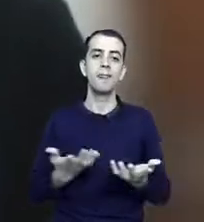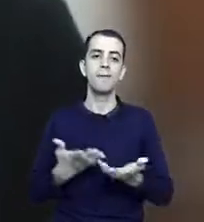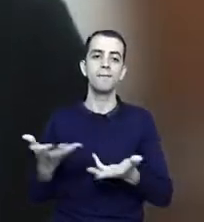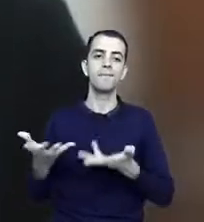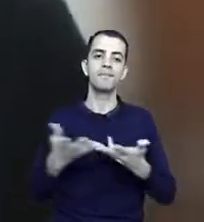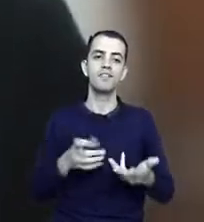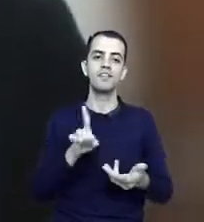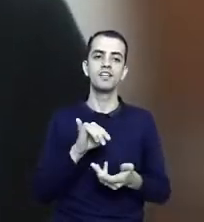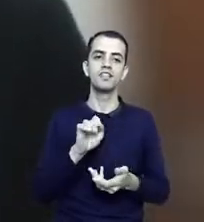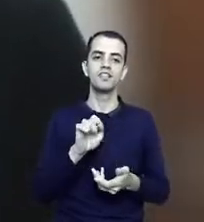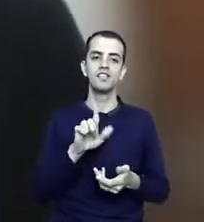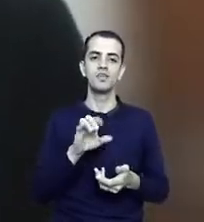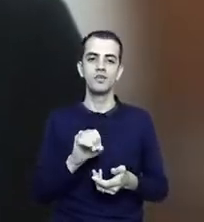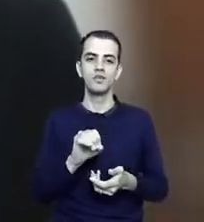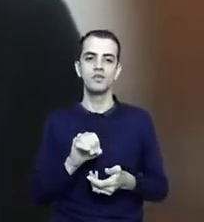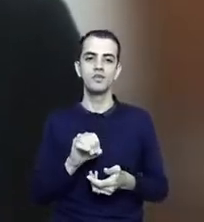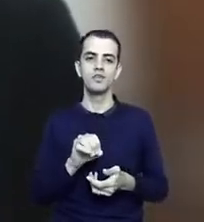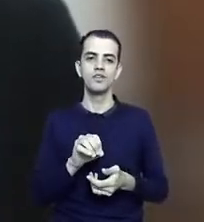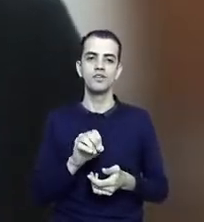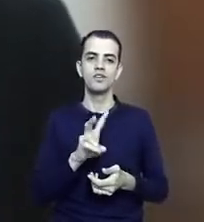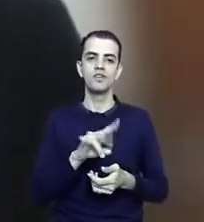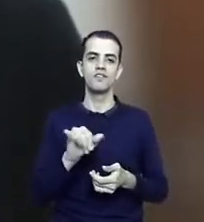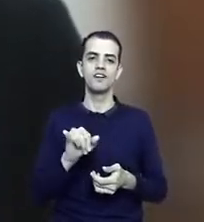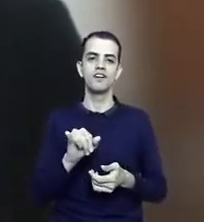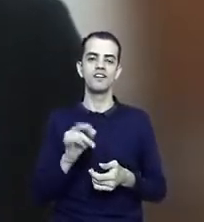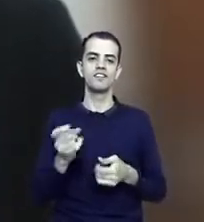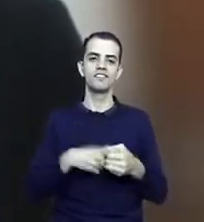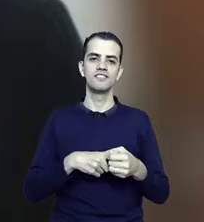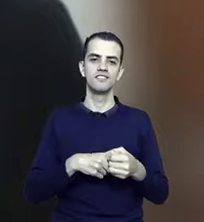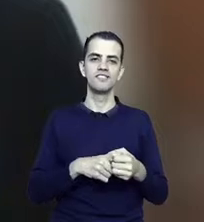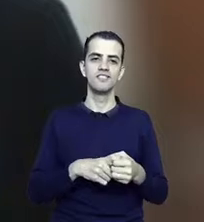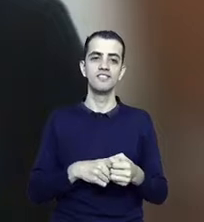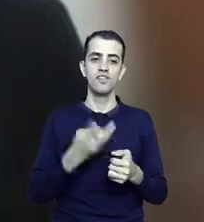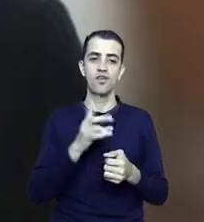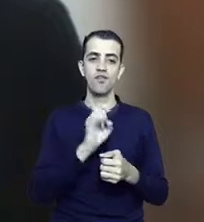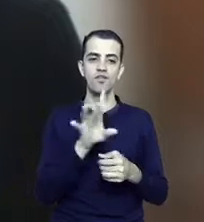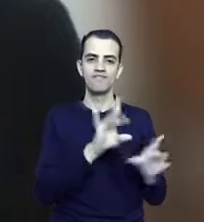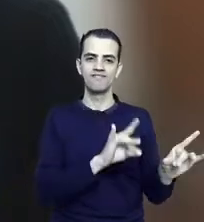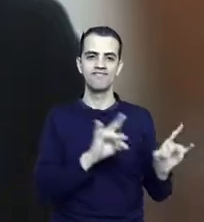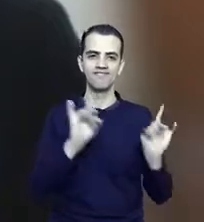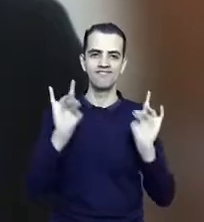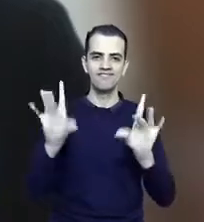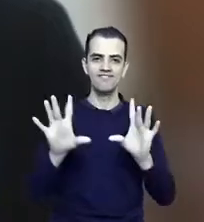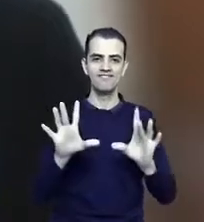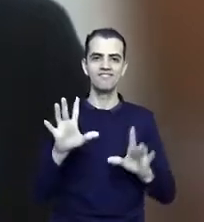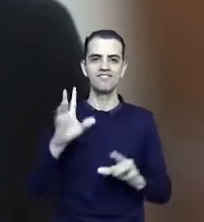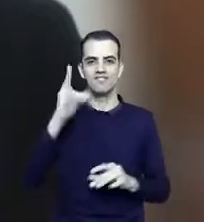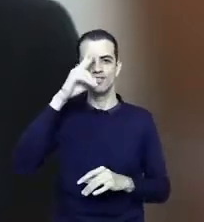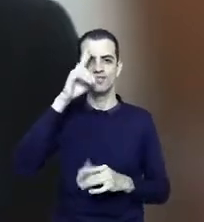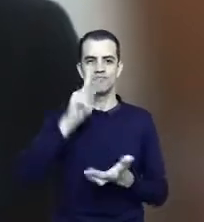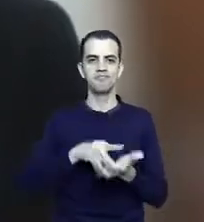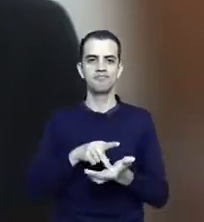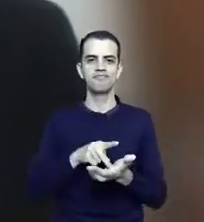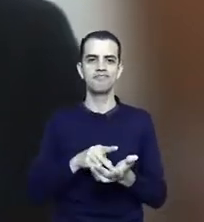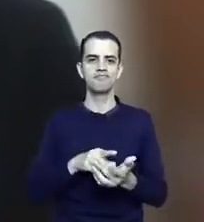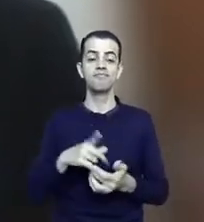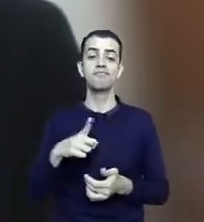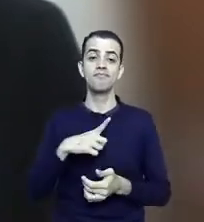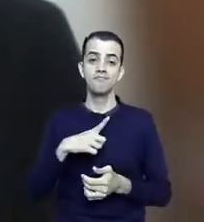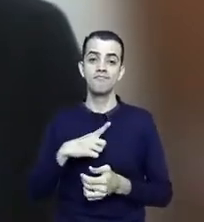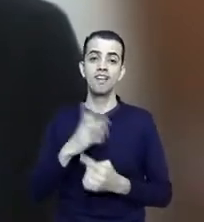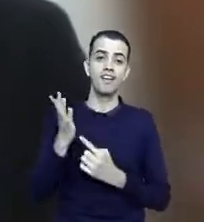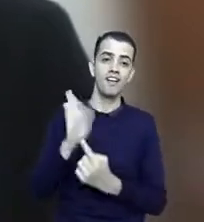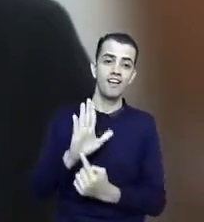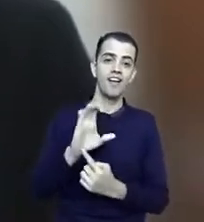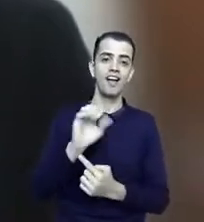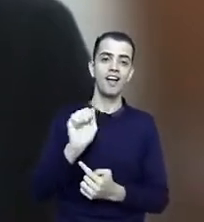isso, eu vou já compartilhando aqui a minha tela do caso clínico. Ok? Você tem algum caso para apresentar,